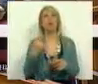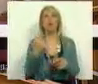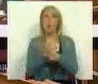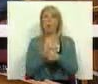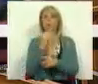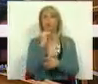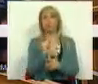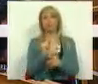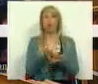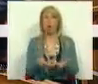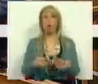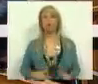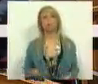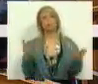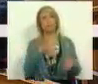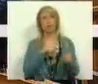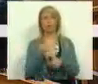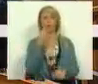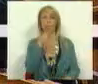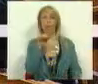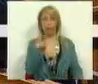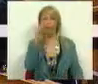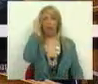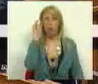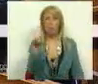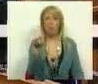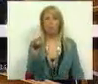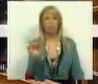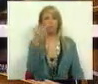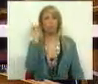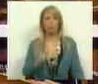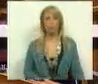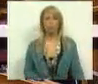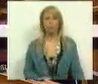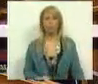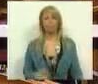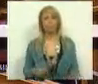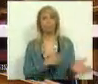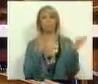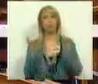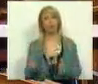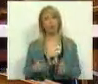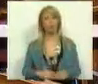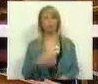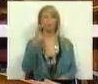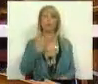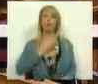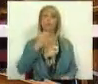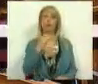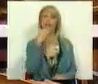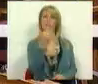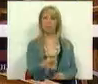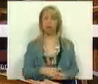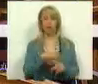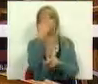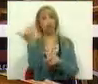Ó, senhores deputados, isto é uma não recomendação e não uma recomendação. Por outro lado, o CDS diz o seguinte na